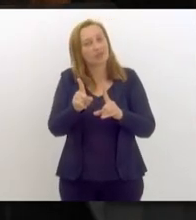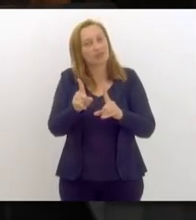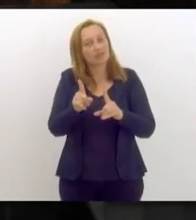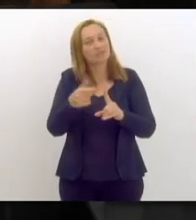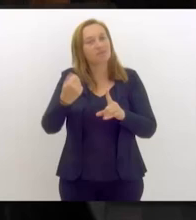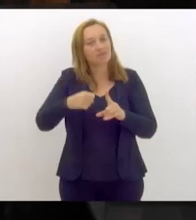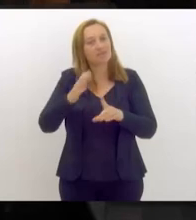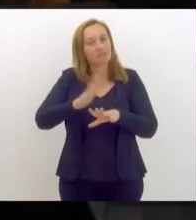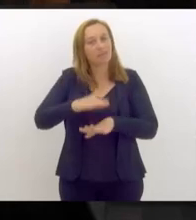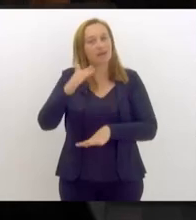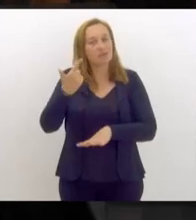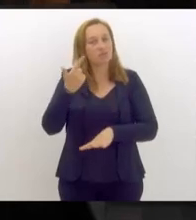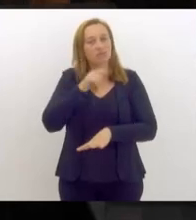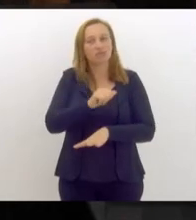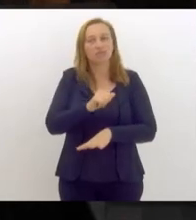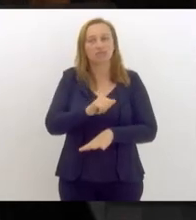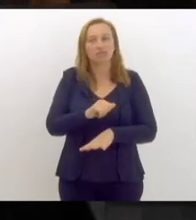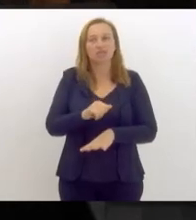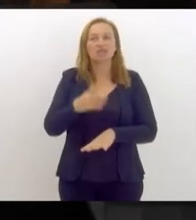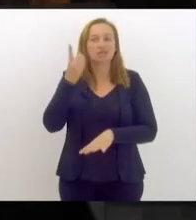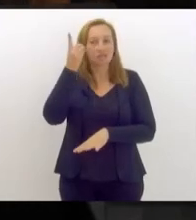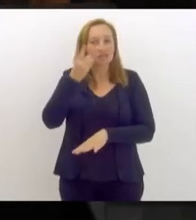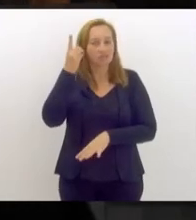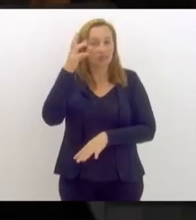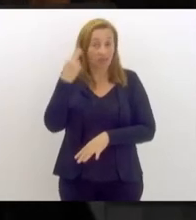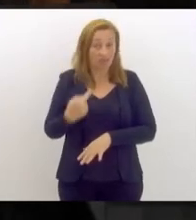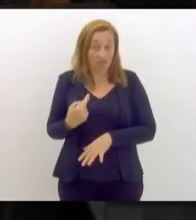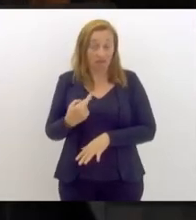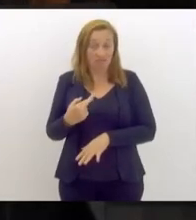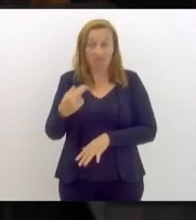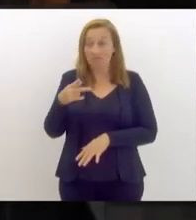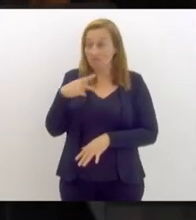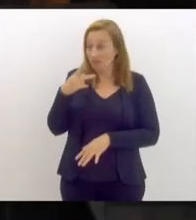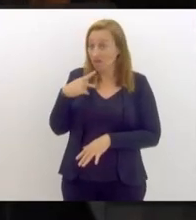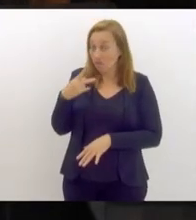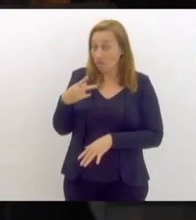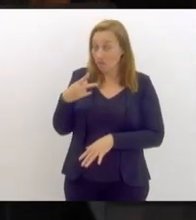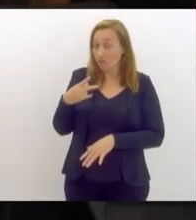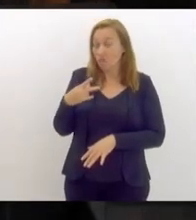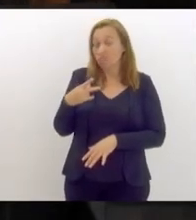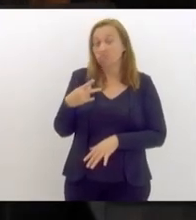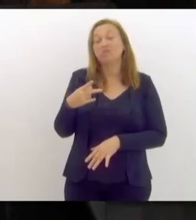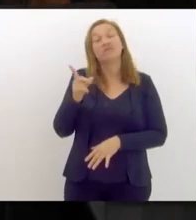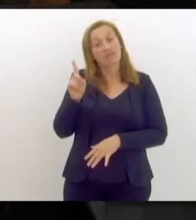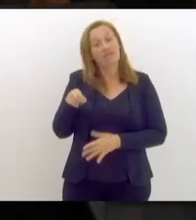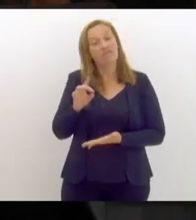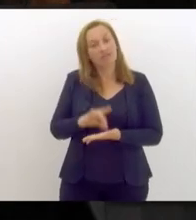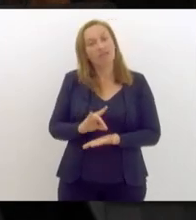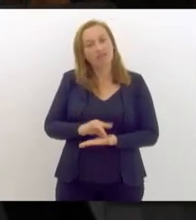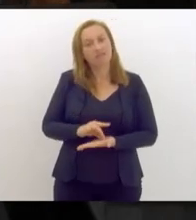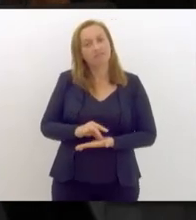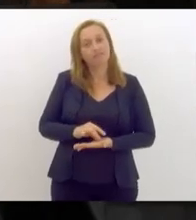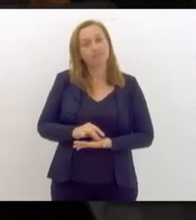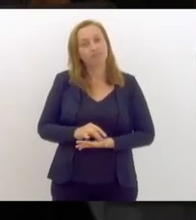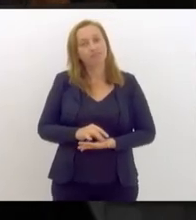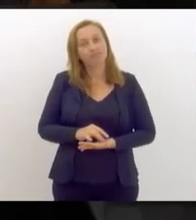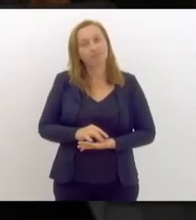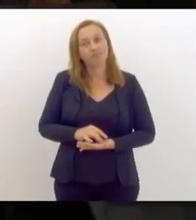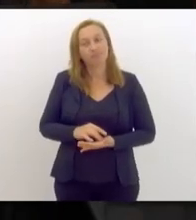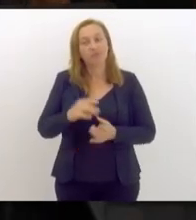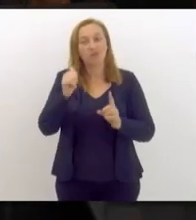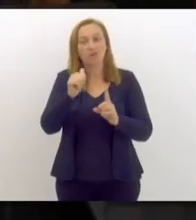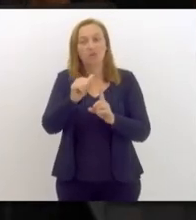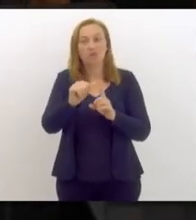se conquistar deputada Renata ainda pouco afirmava e é verdade que o